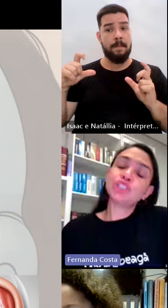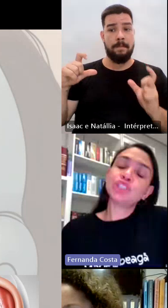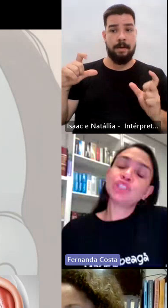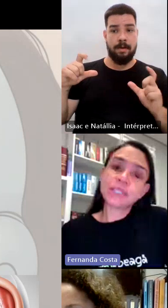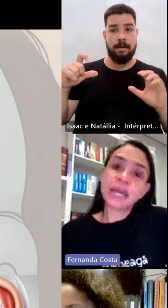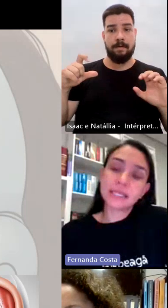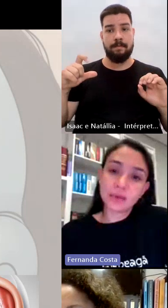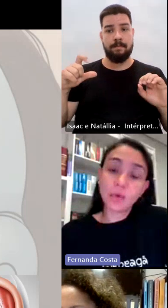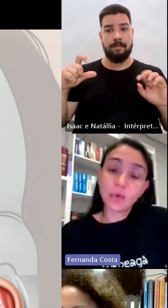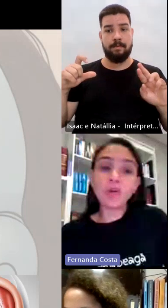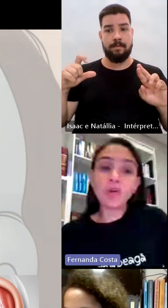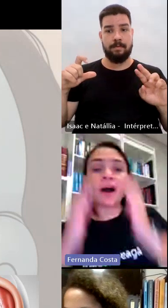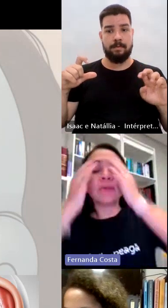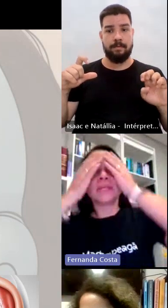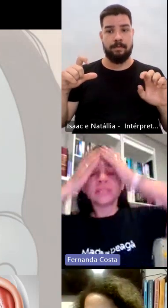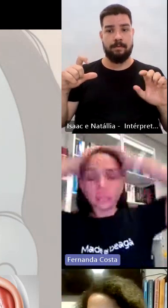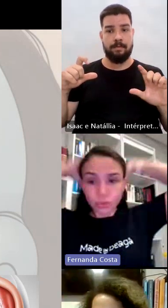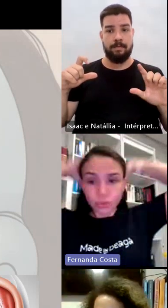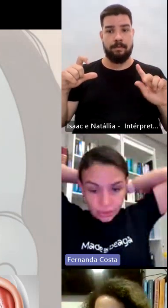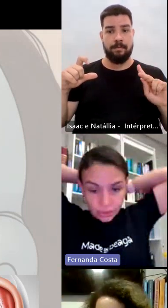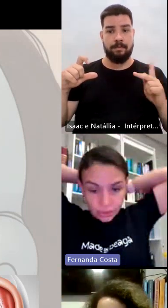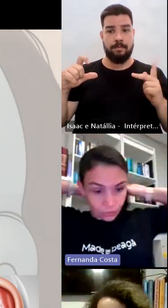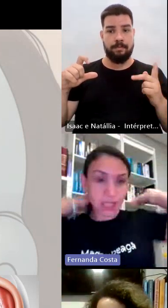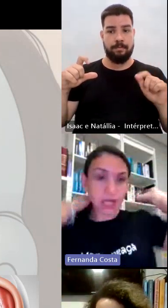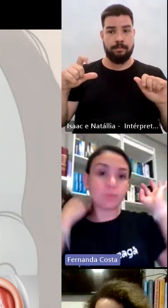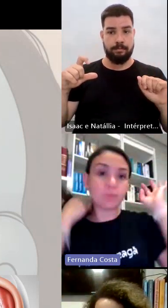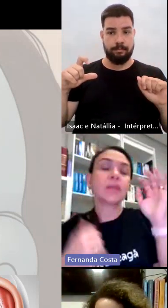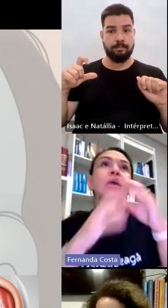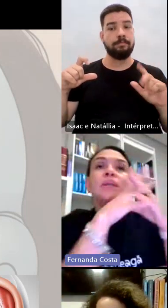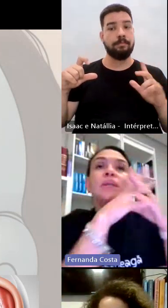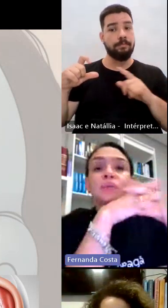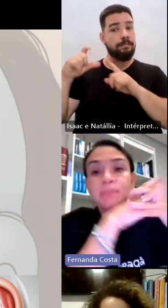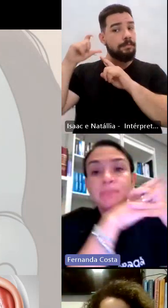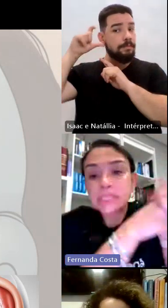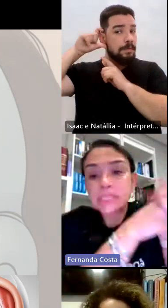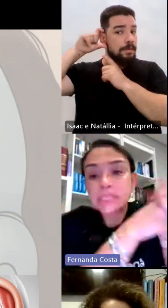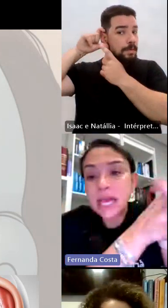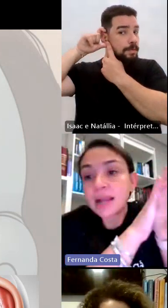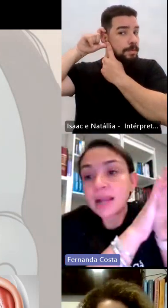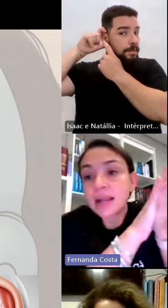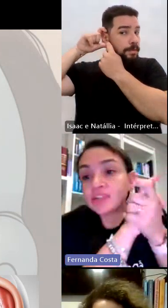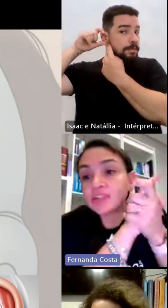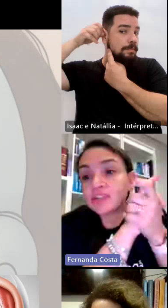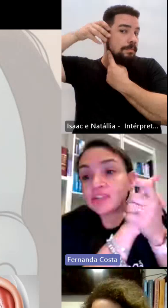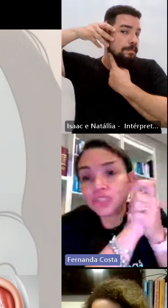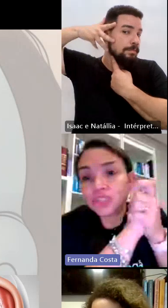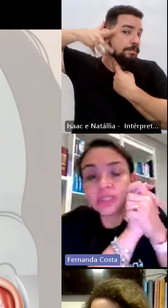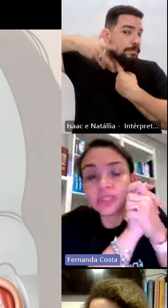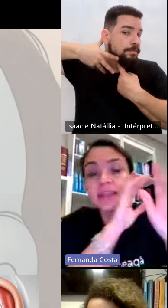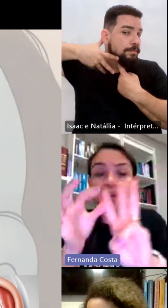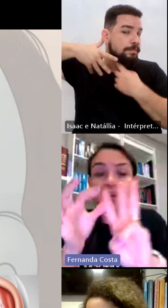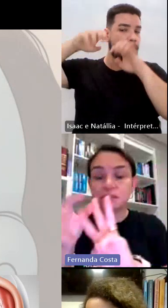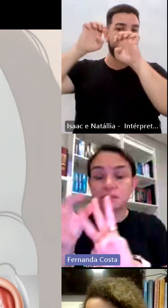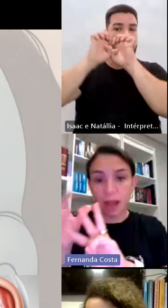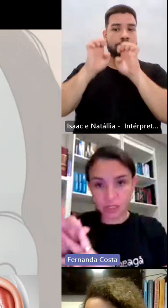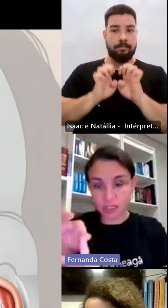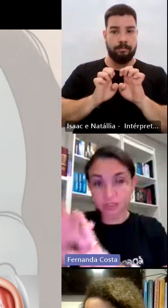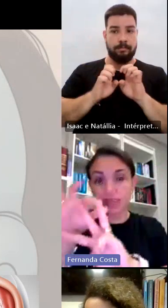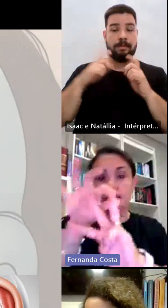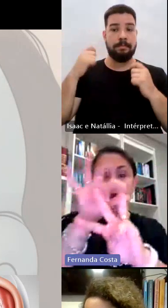a gente pensar aqui? Quando eu falo nessa estrutura da audição, eu tenho que pensar que ela está dividida em